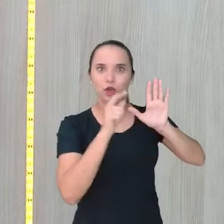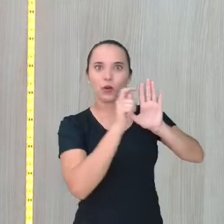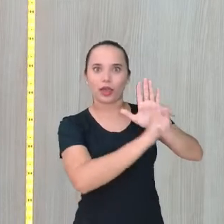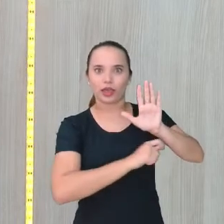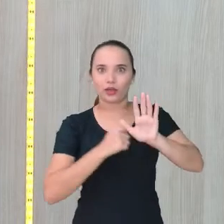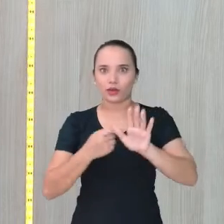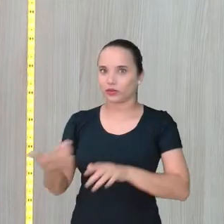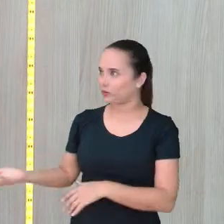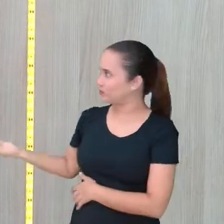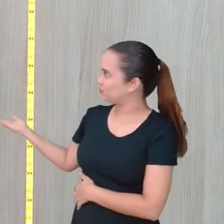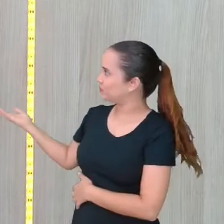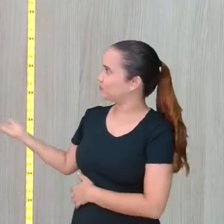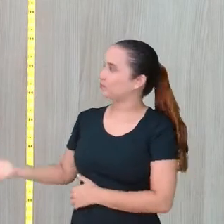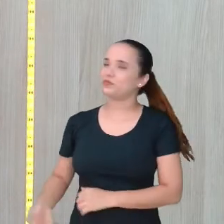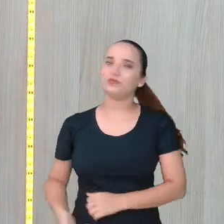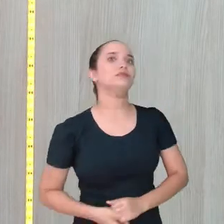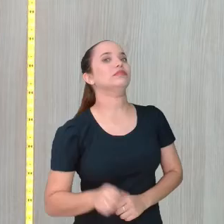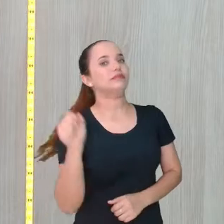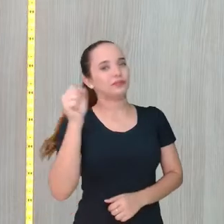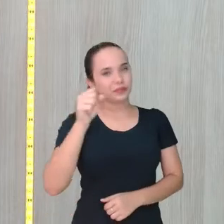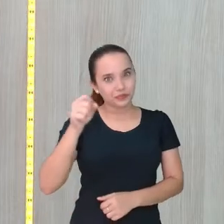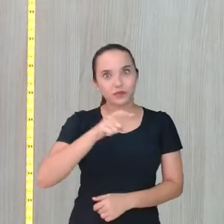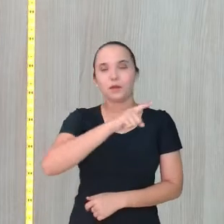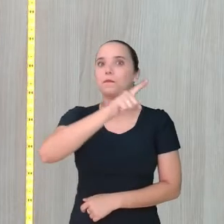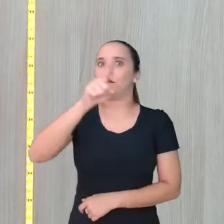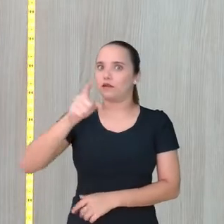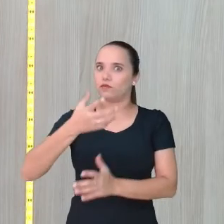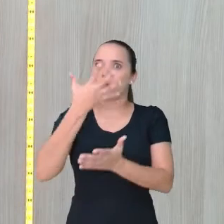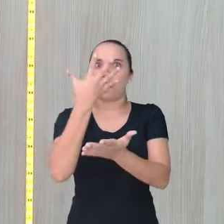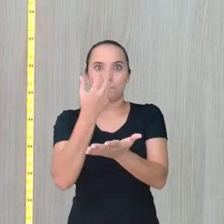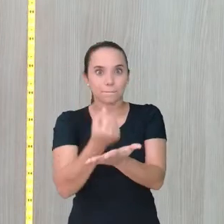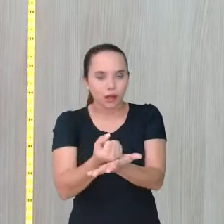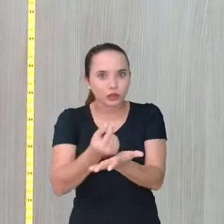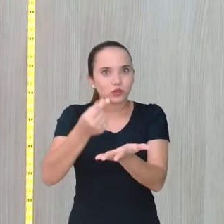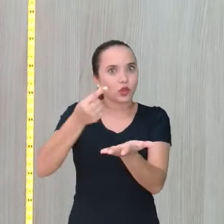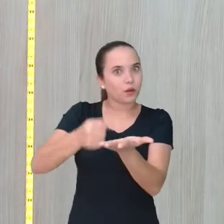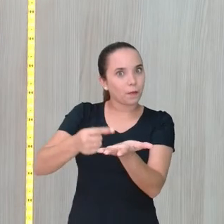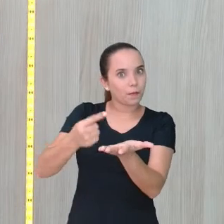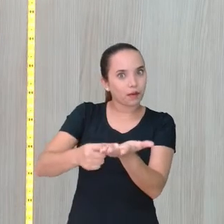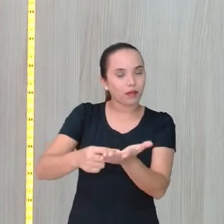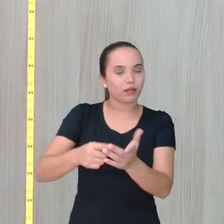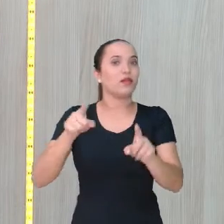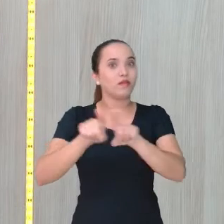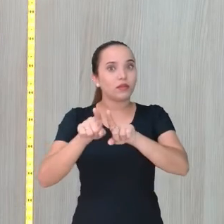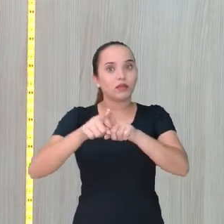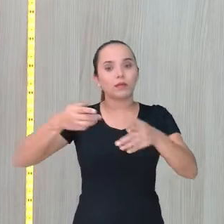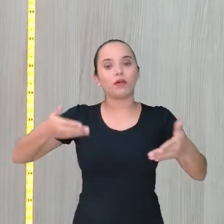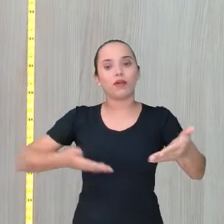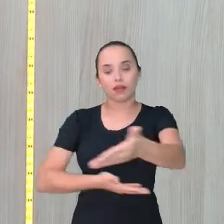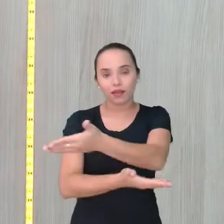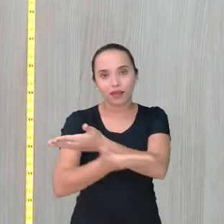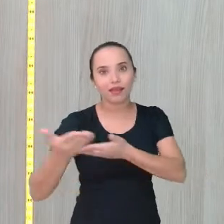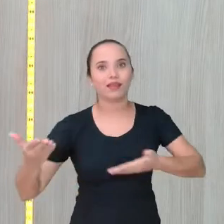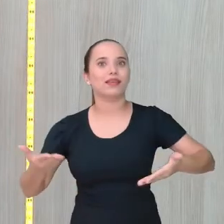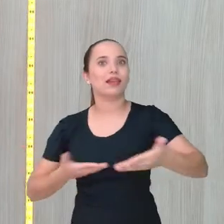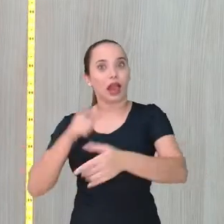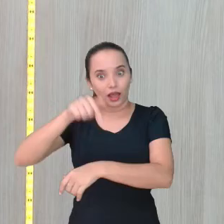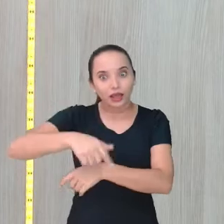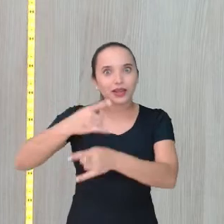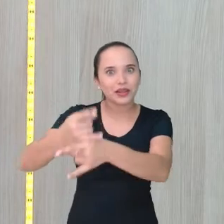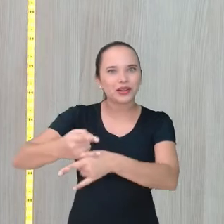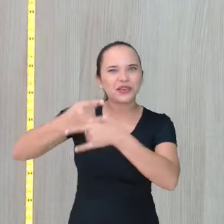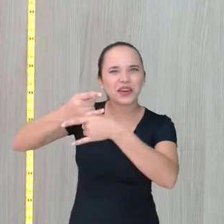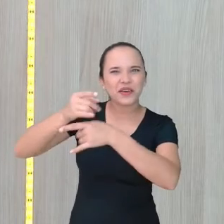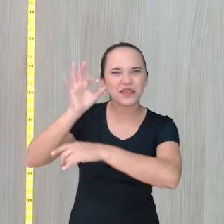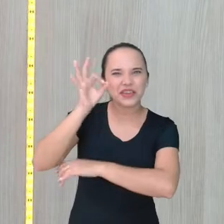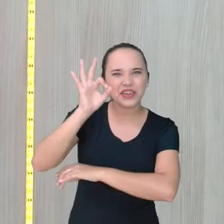Olha aí, exatamente, para vocês baixarem, né, e interagir com a gente aqui no ao vivo.